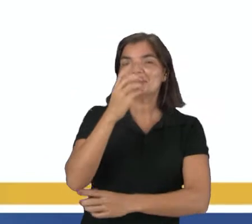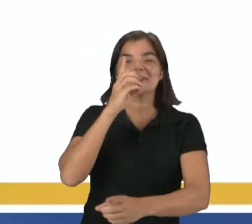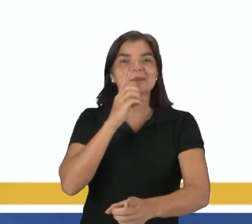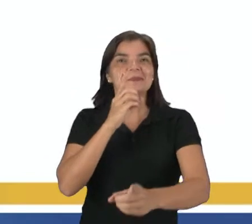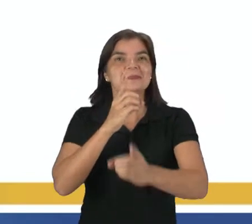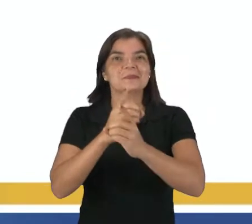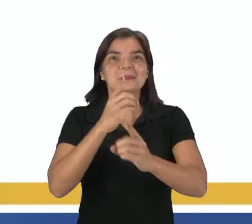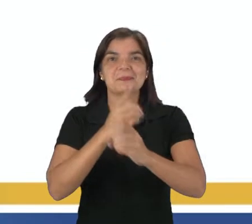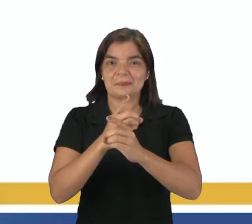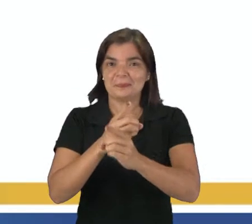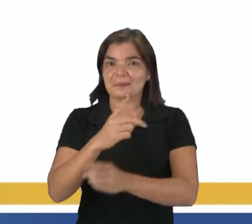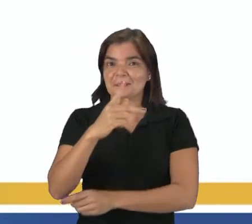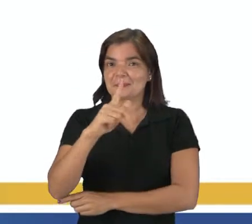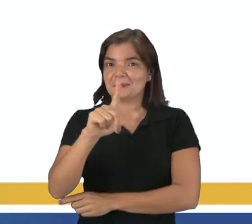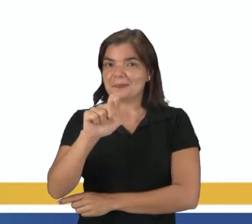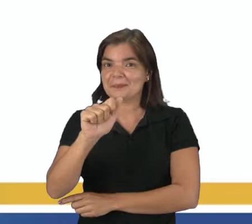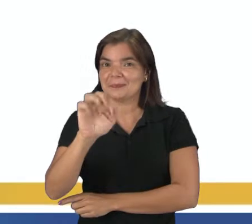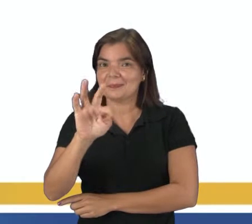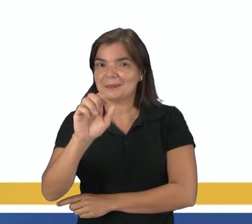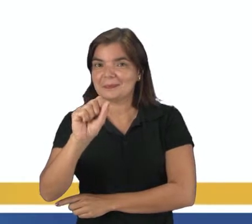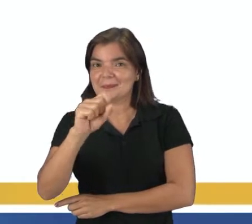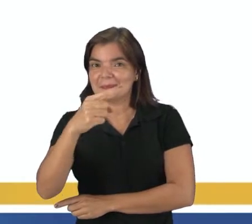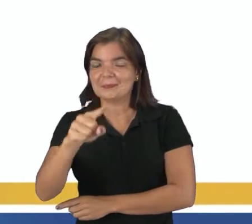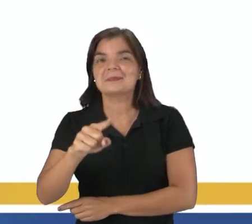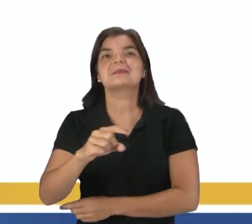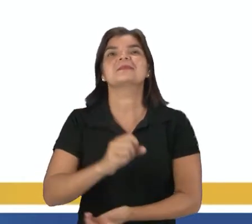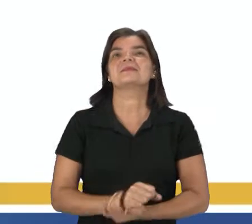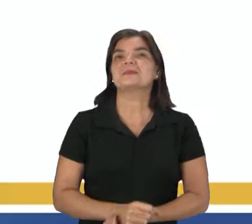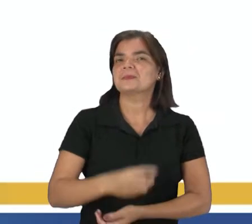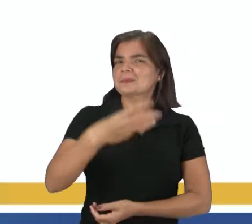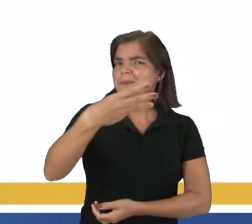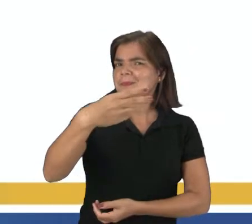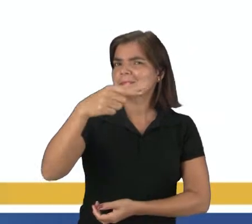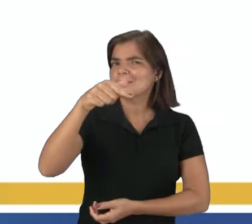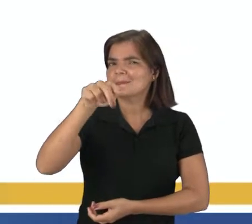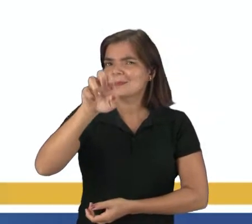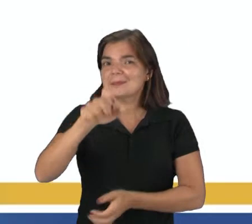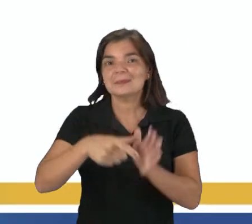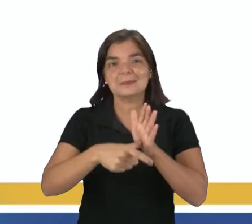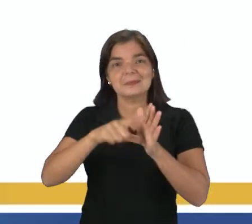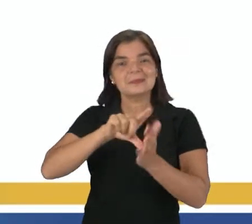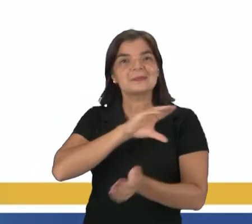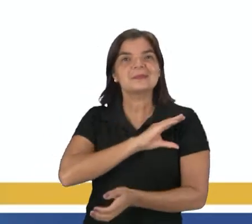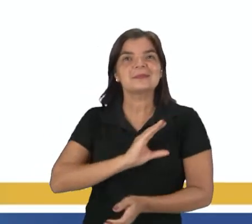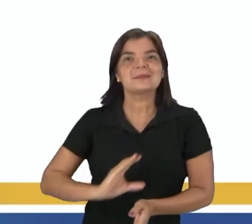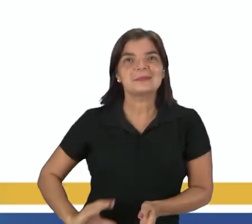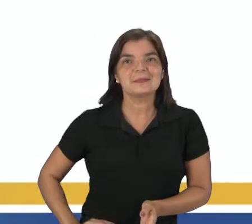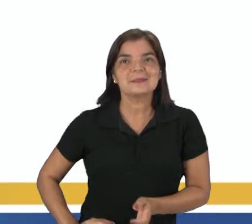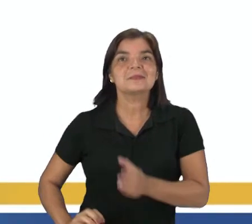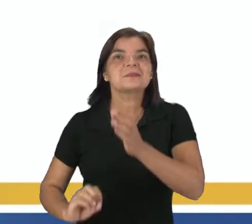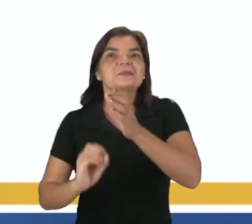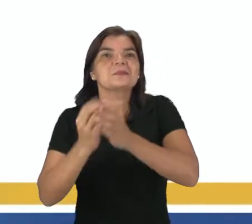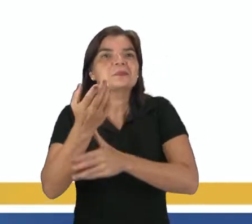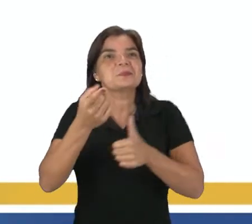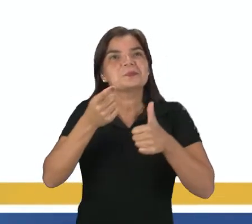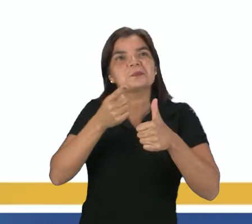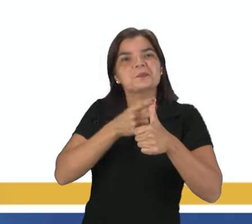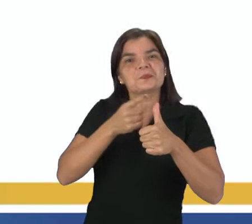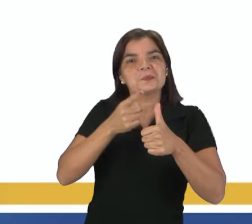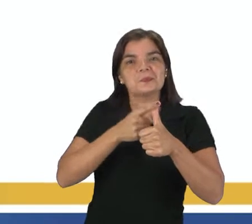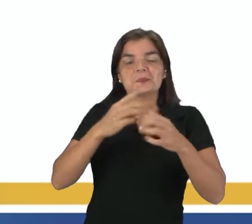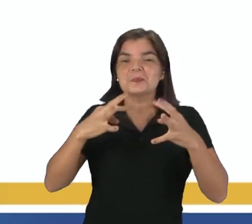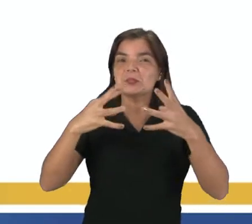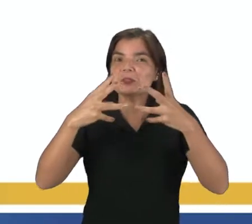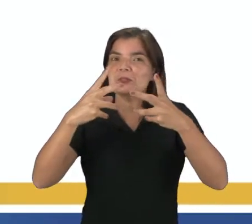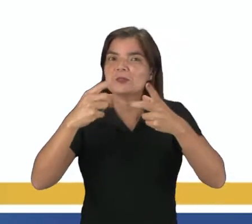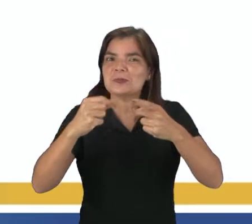fotográfico descoberto por Platão em 375 a.C., iria originar o princípio de